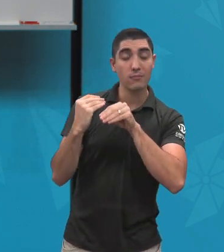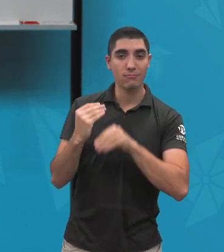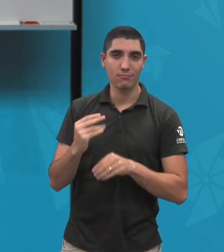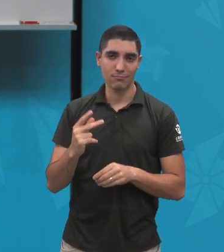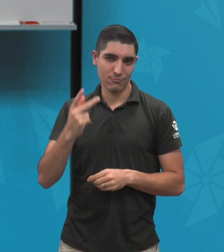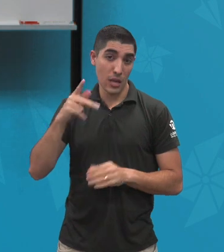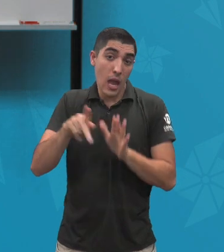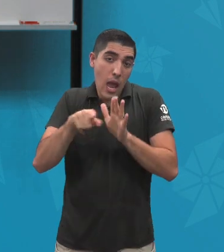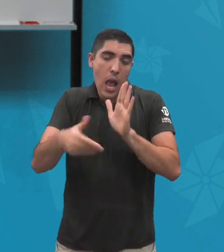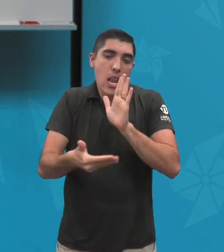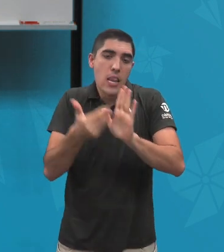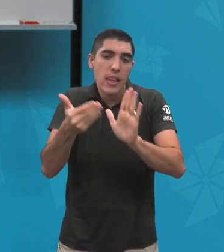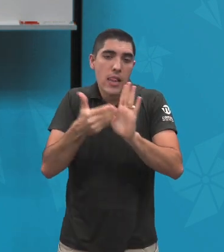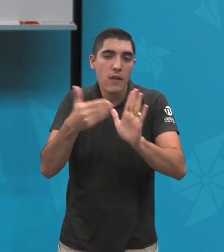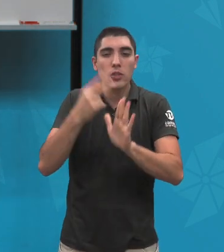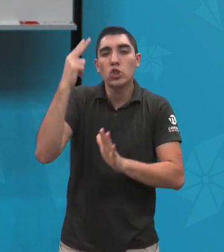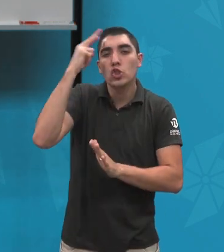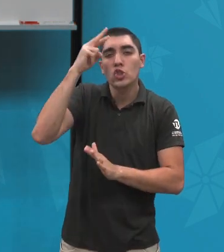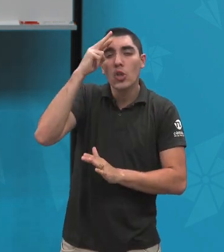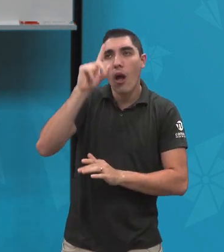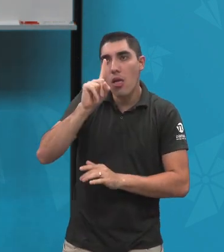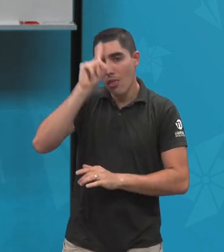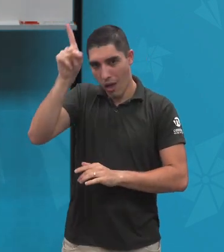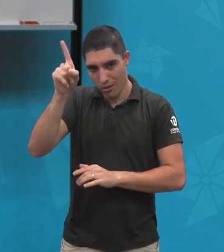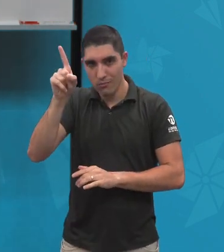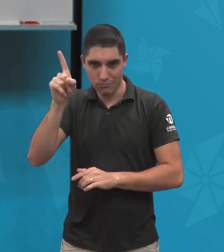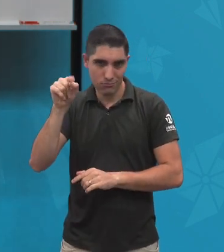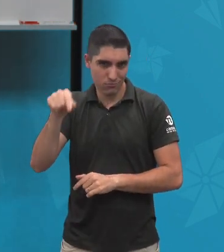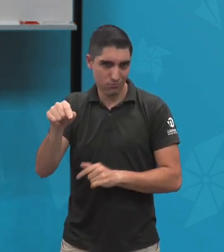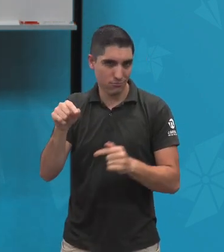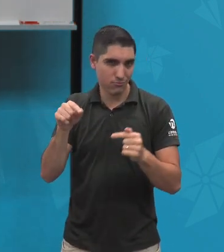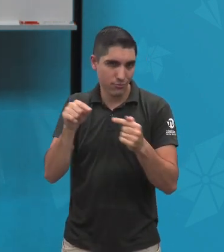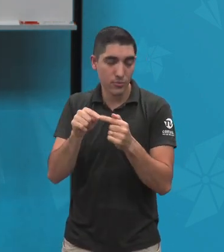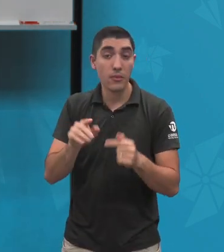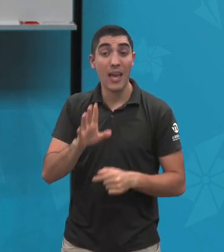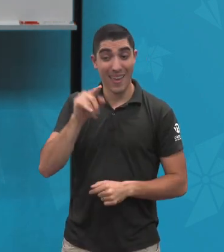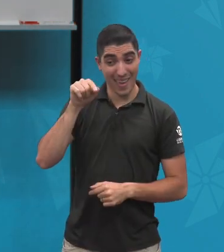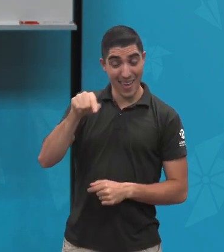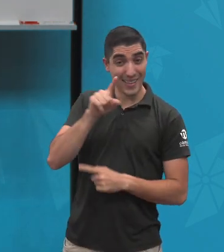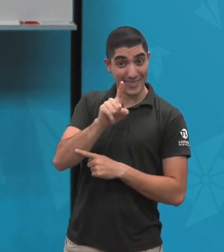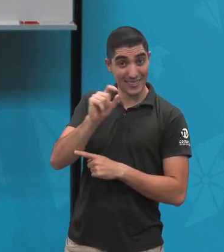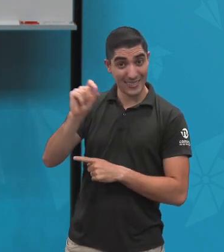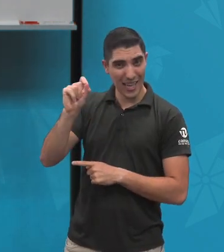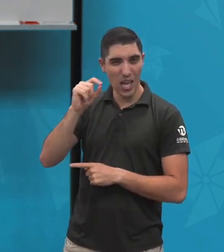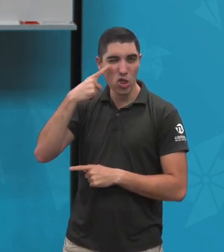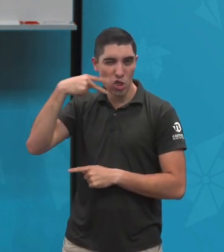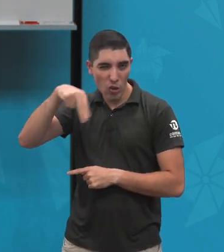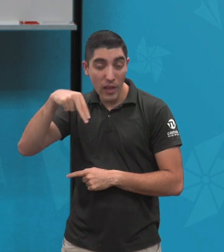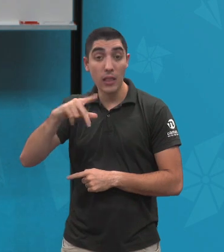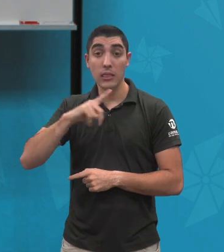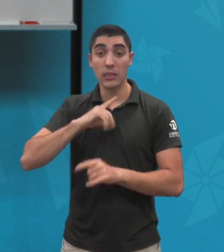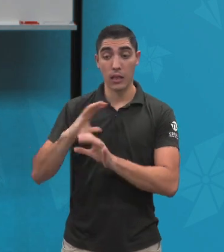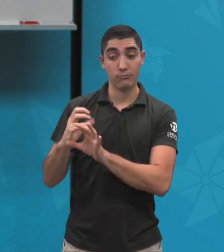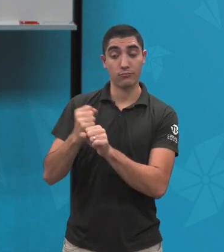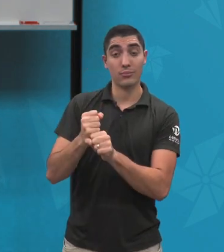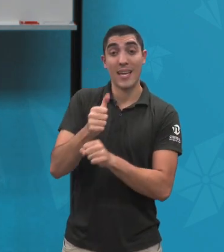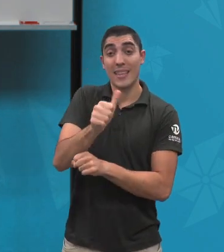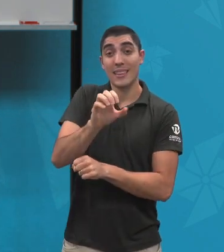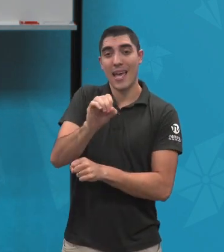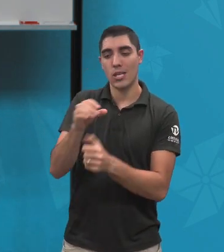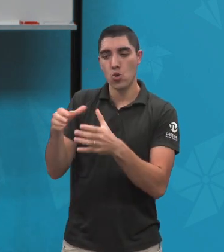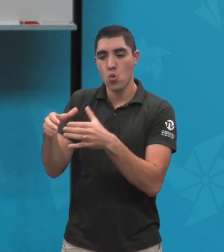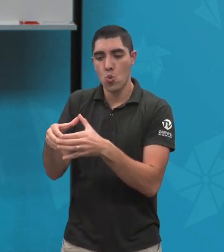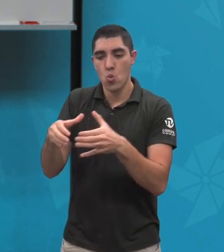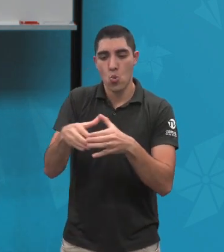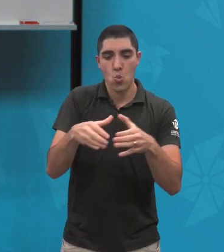Boccaccio. É um livro de ficção, né? E essas 100 novelas elas estão divididas em 10